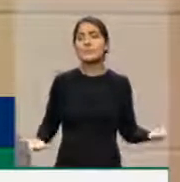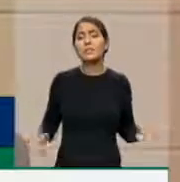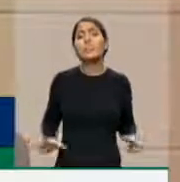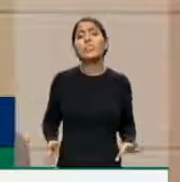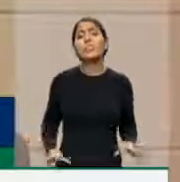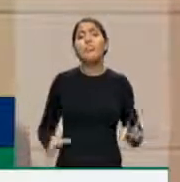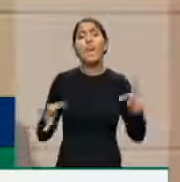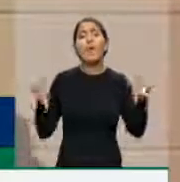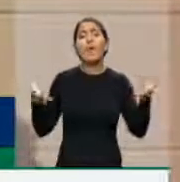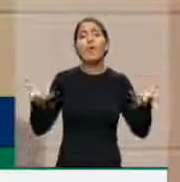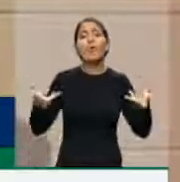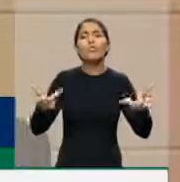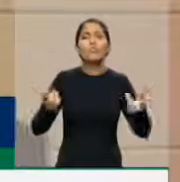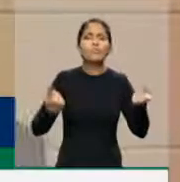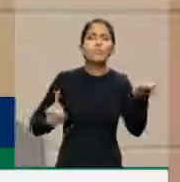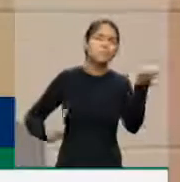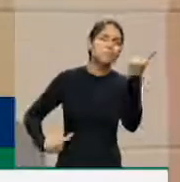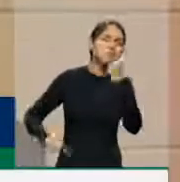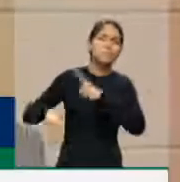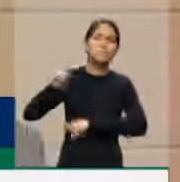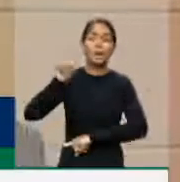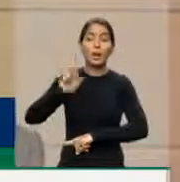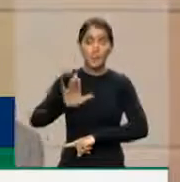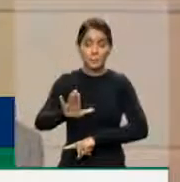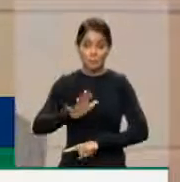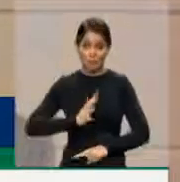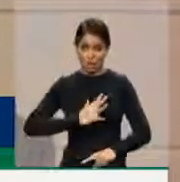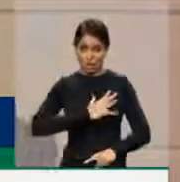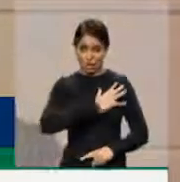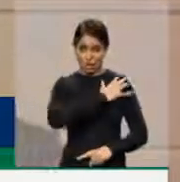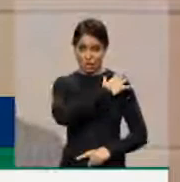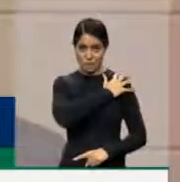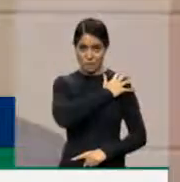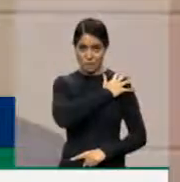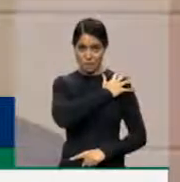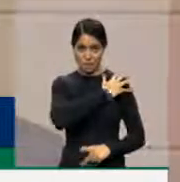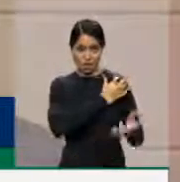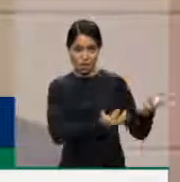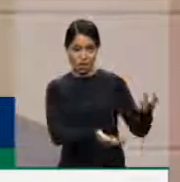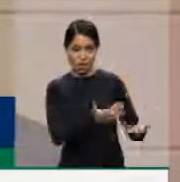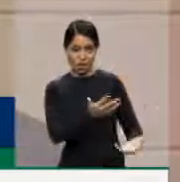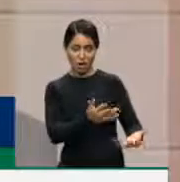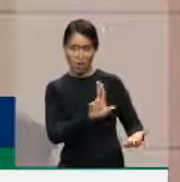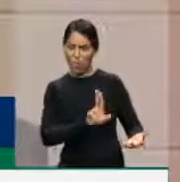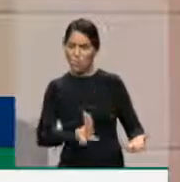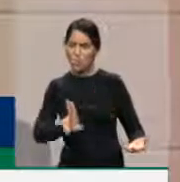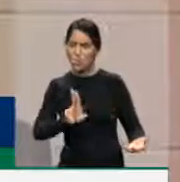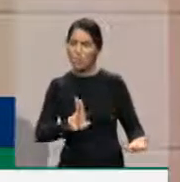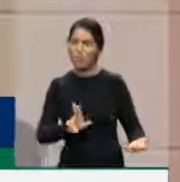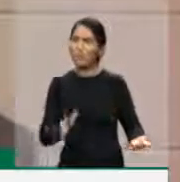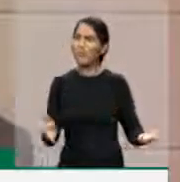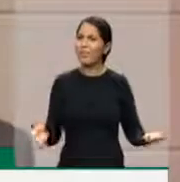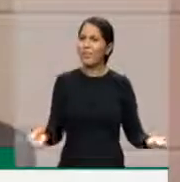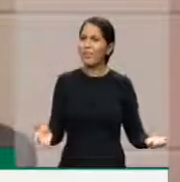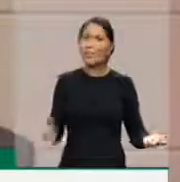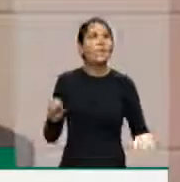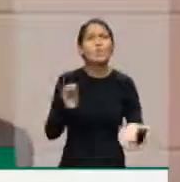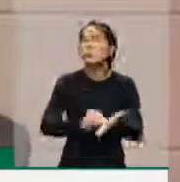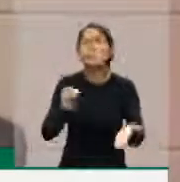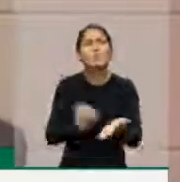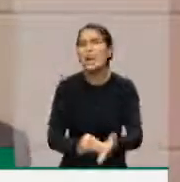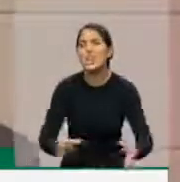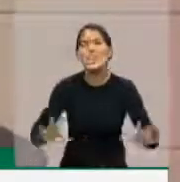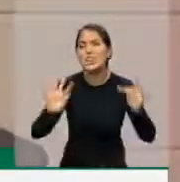tecnologia e usando as Forças Armadas para combater os incêndios. O presidente da República o que está faltando não é tecnologia,